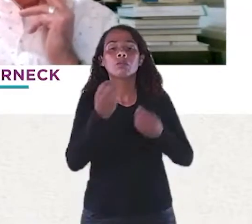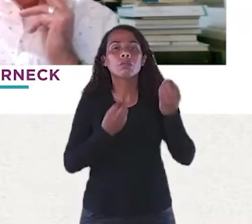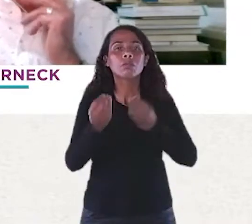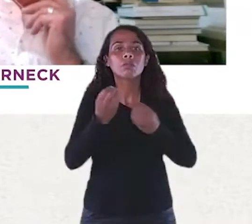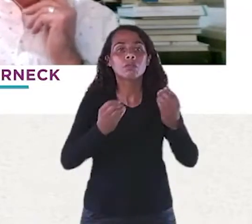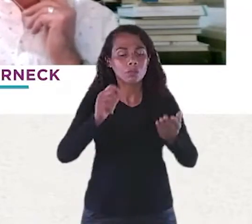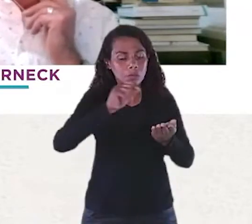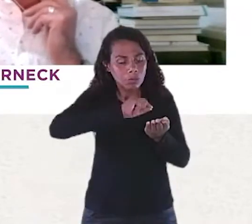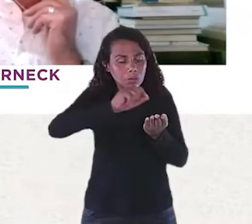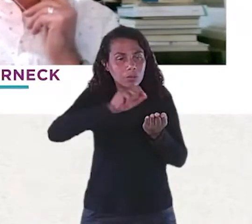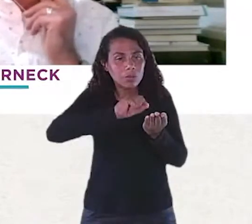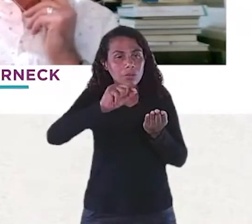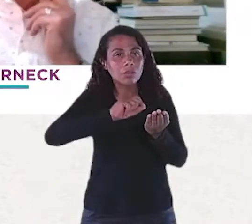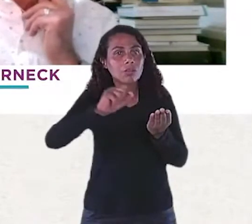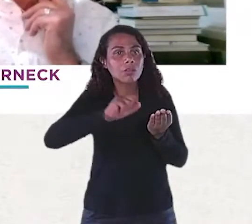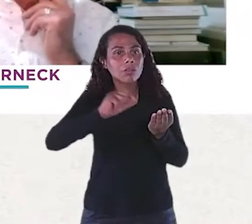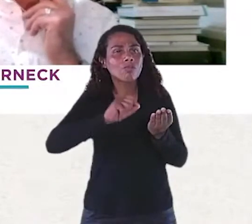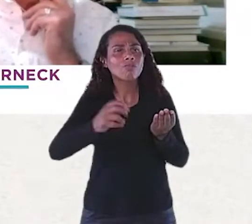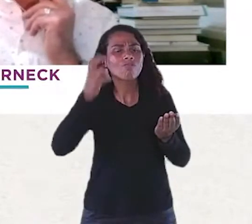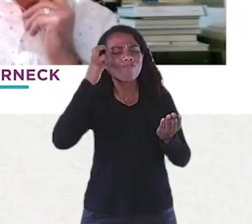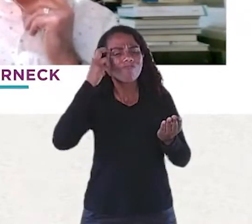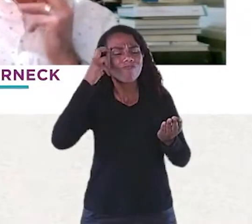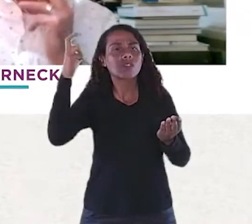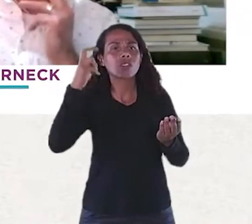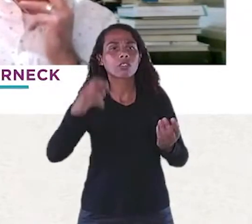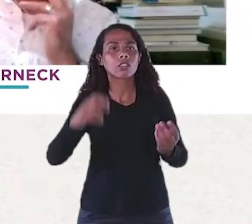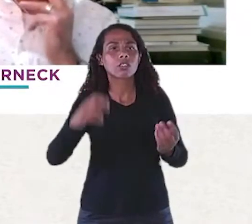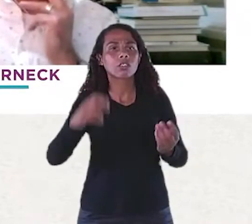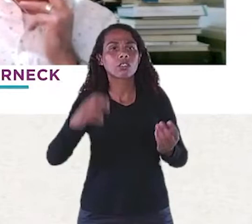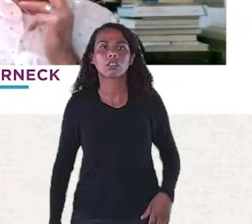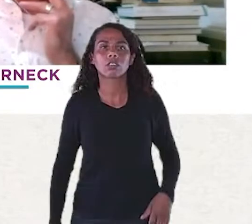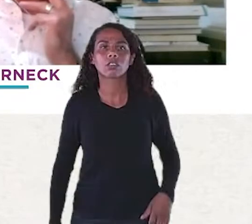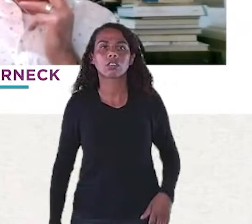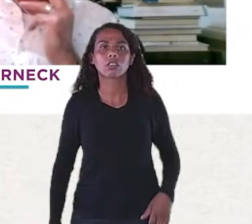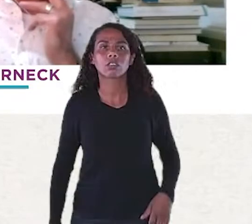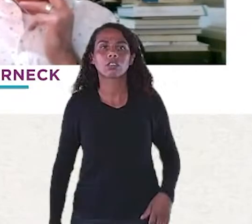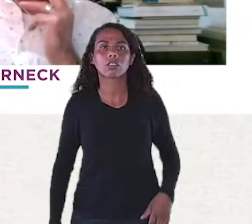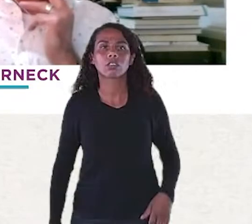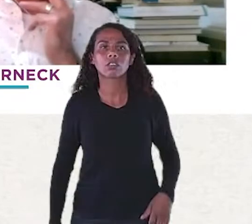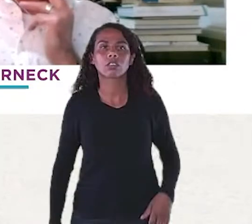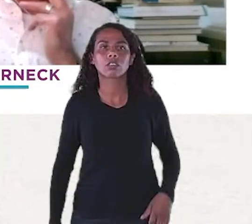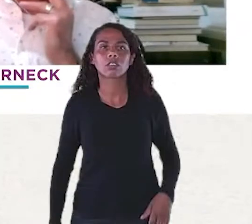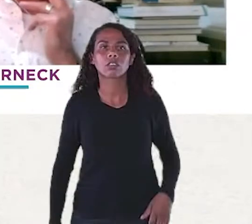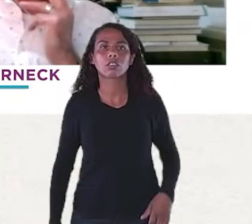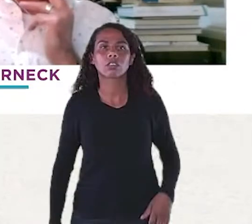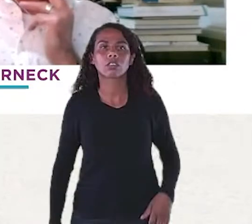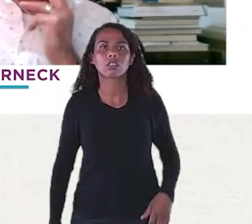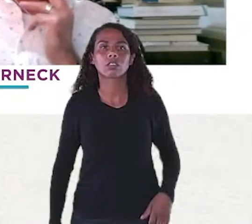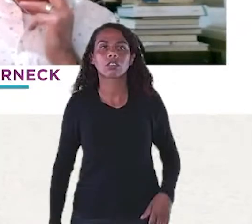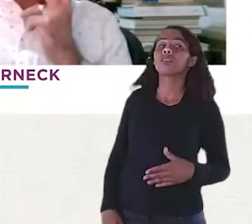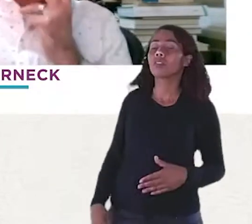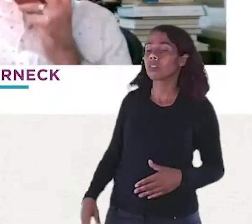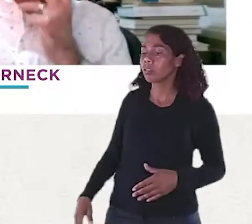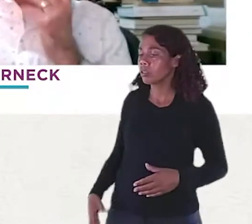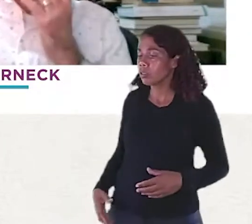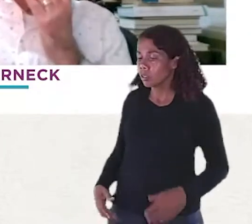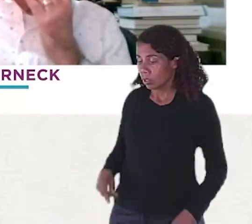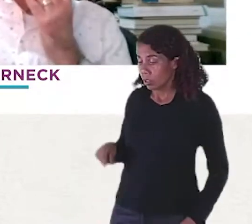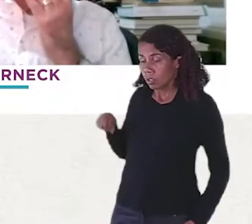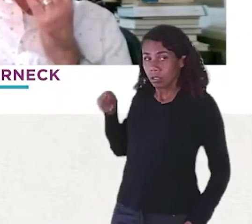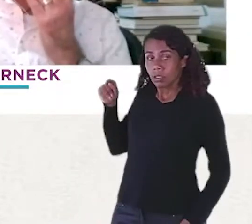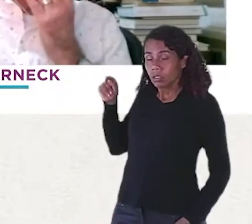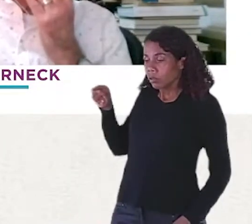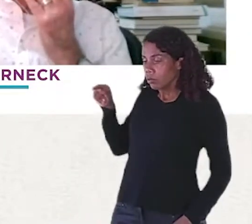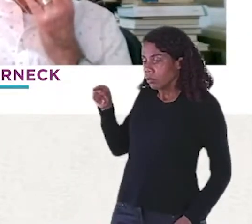livro, despiorando esse livro. Né? Humberto, e essa tendência, essa mania, essa loucura, esse desespero que Vossa